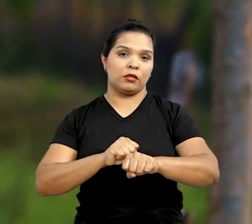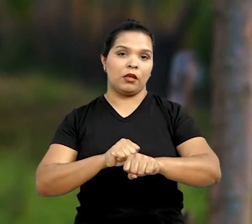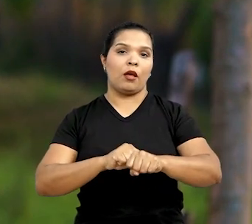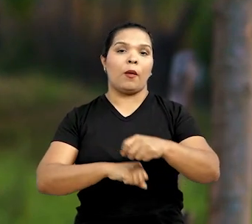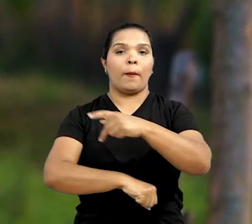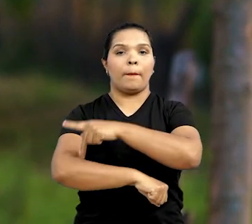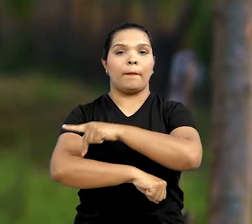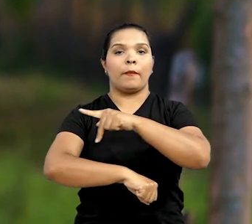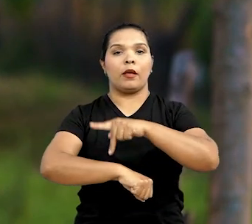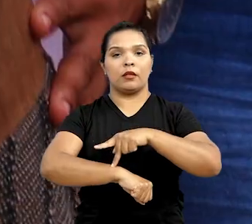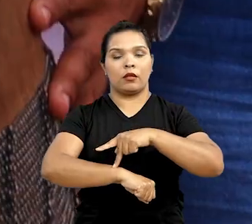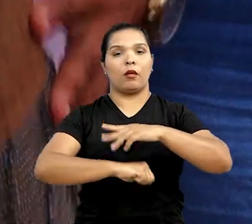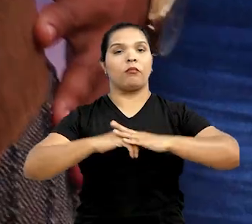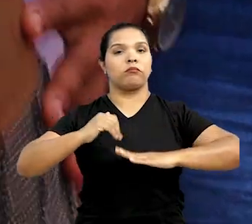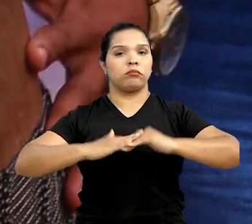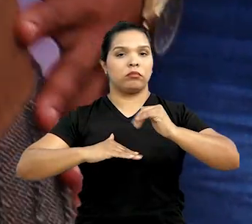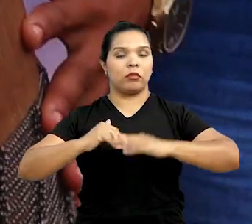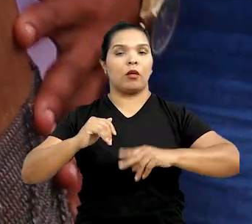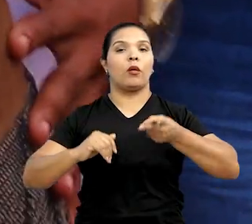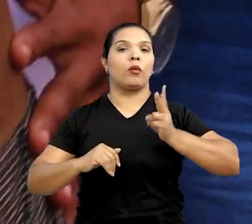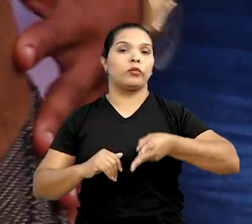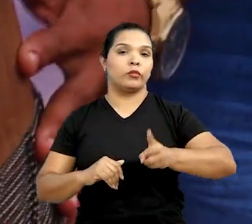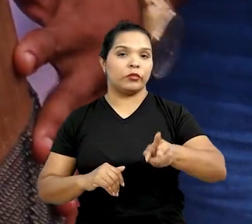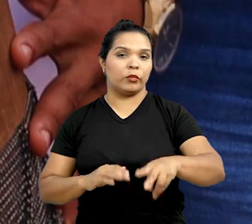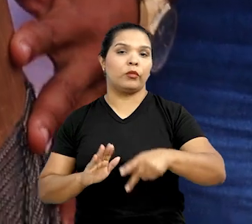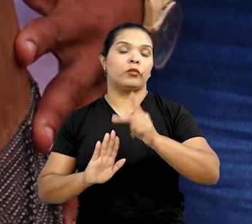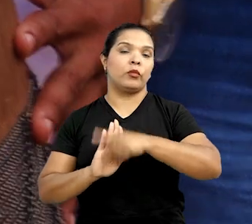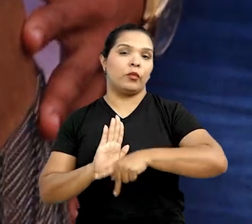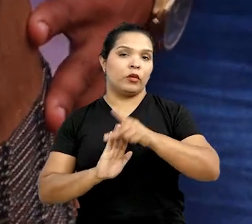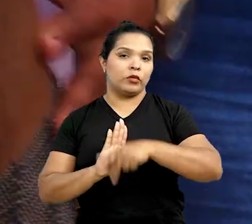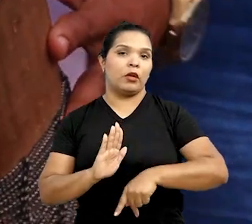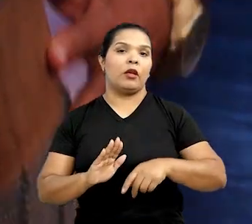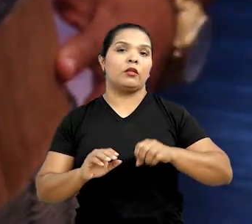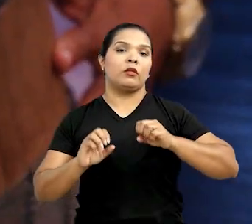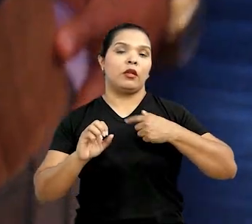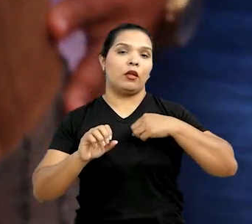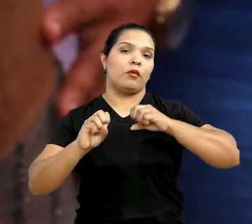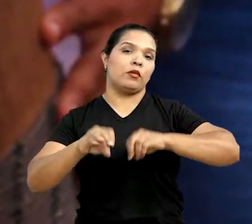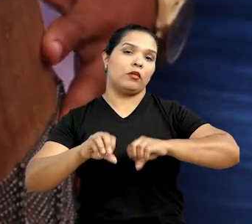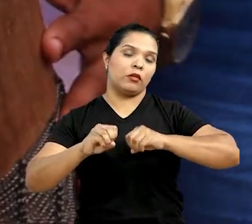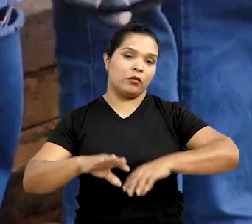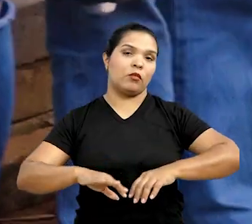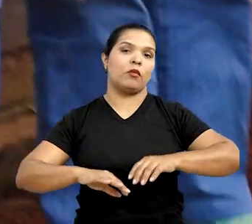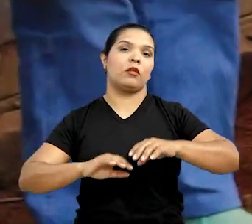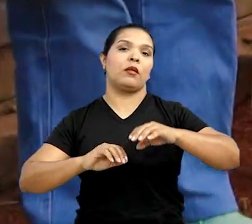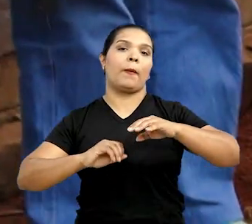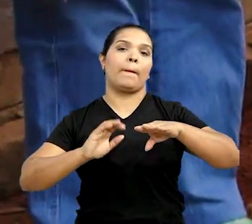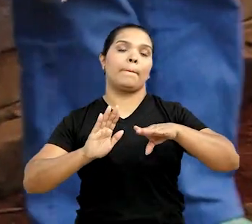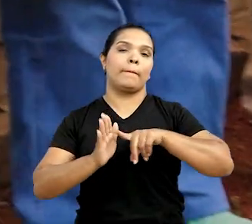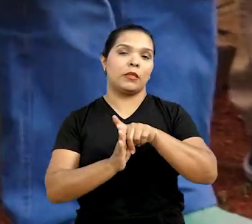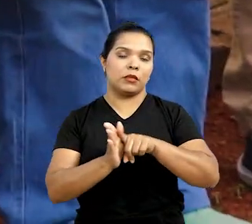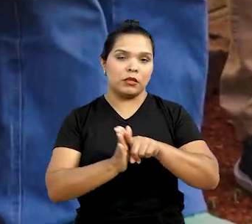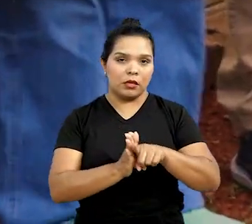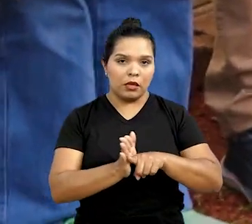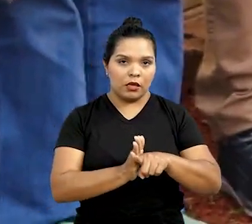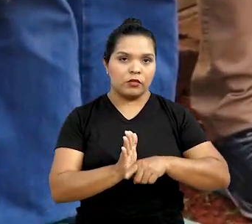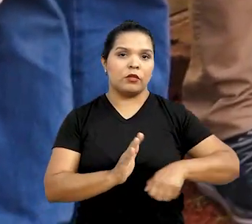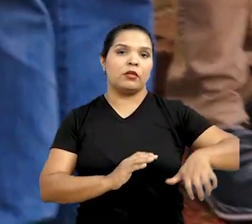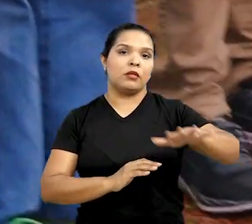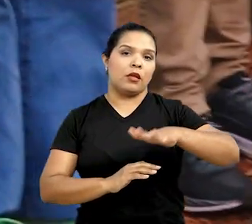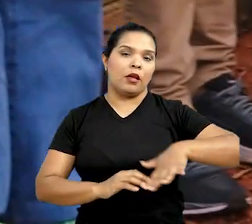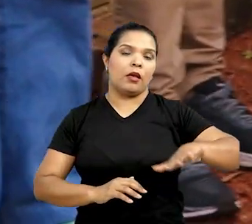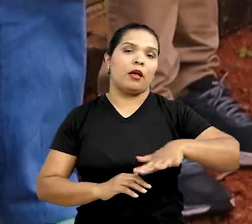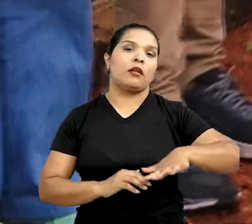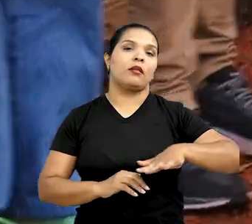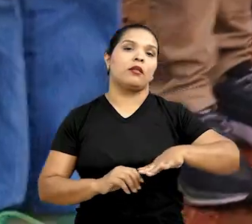enquanto pedagoga, eu continuo no Tesselendo enquanto educadora, enquanto pesquisadora também, na área de educação